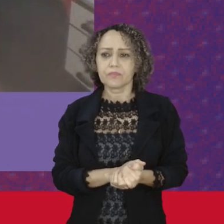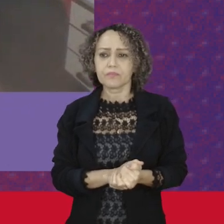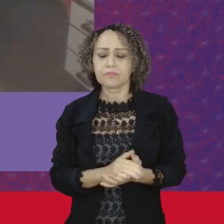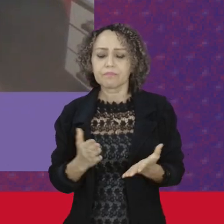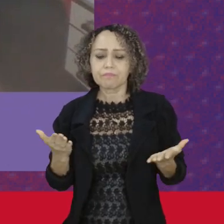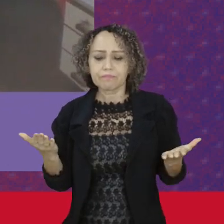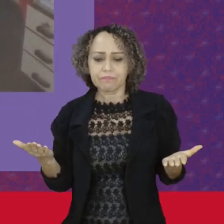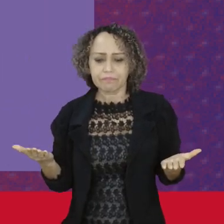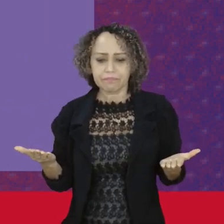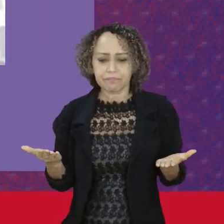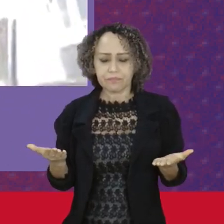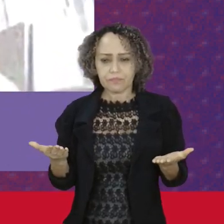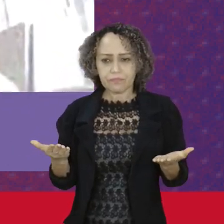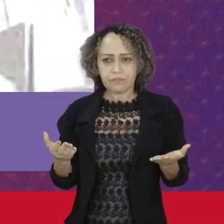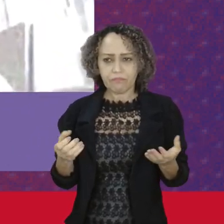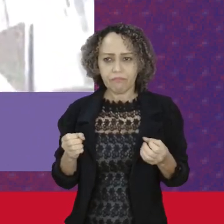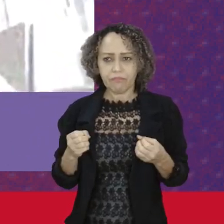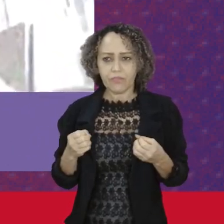Pensando...